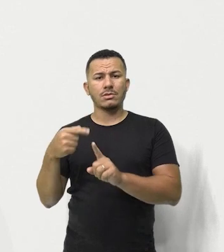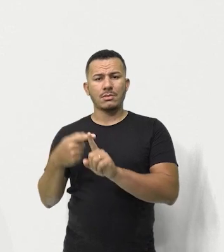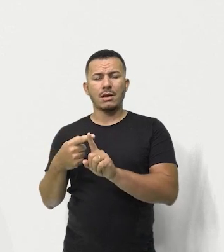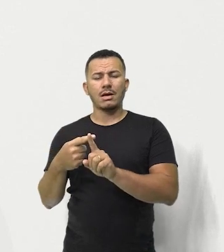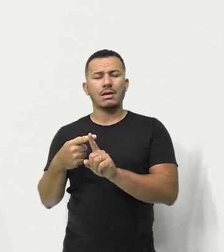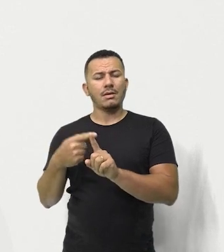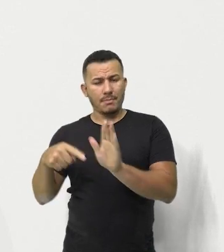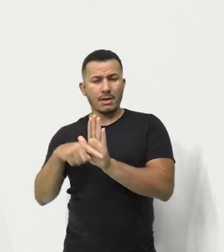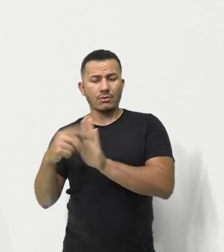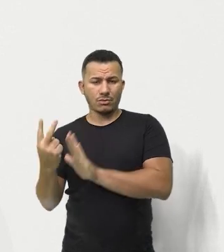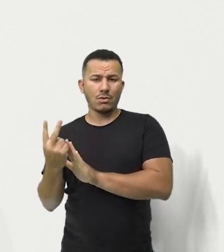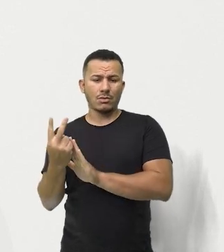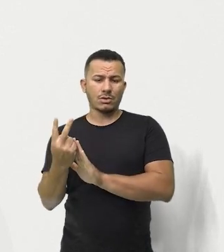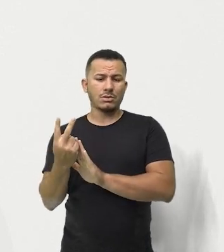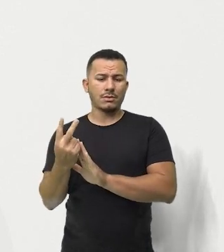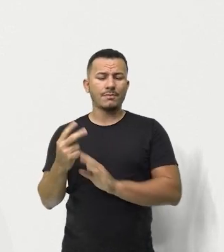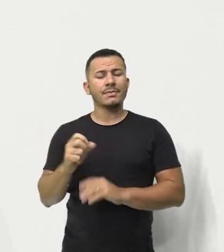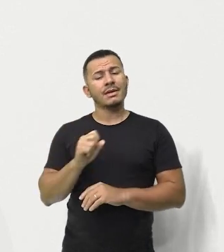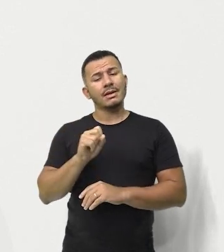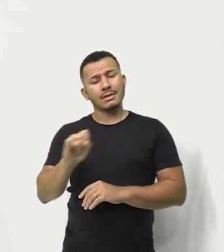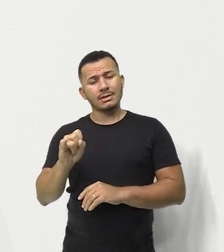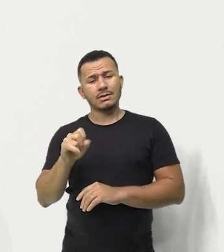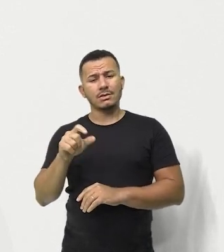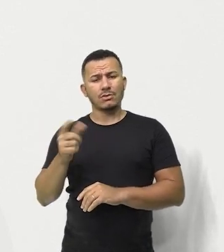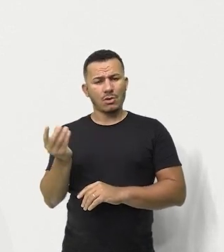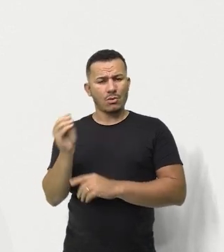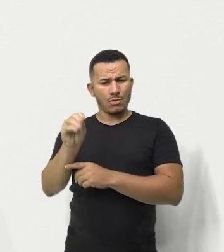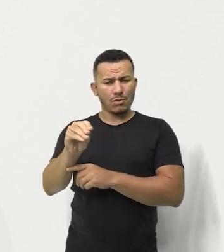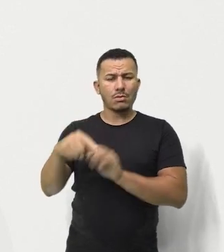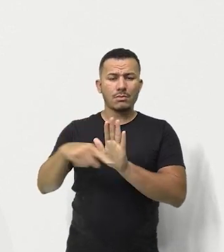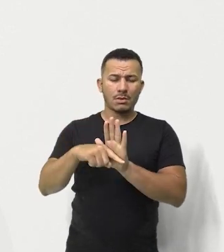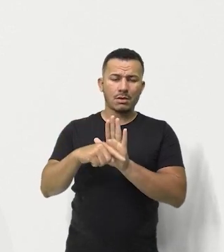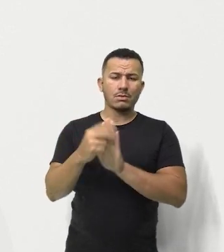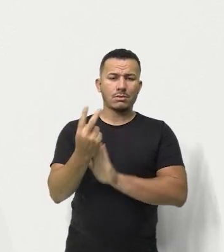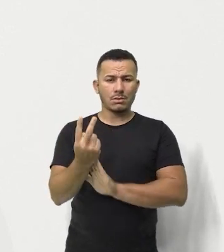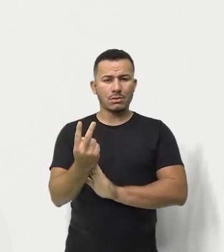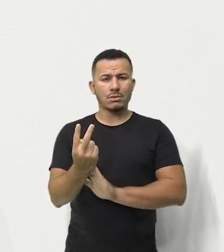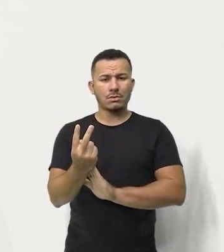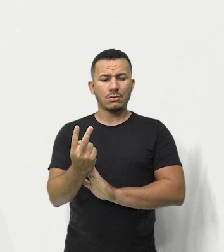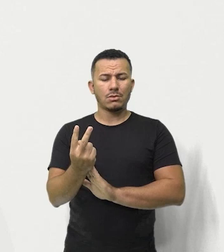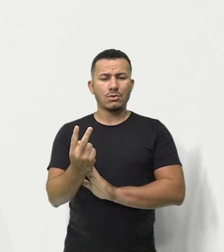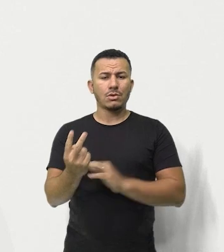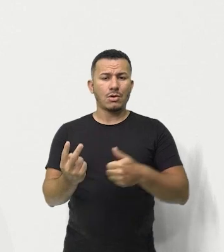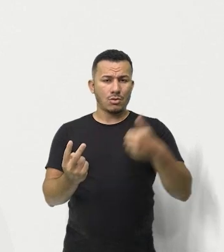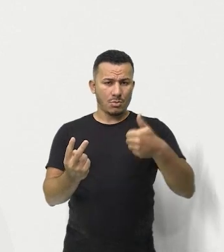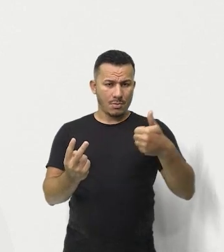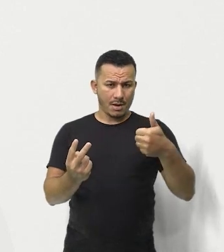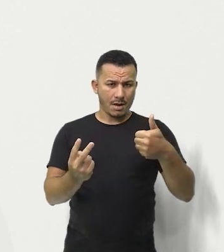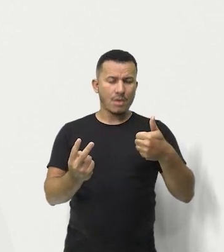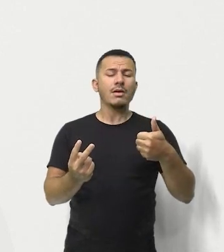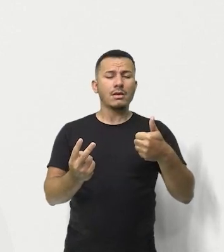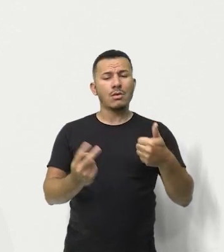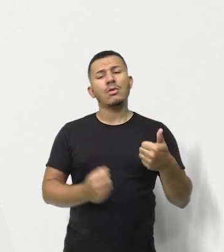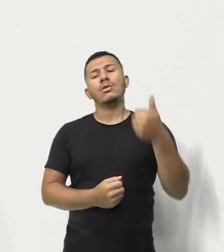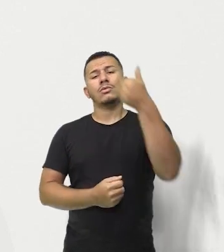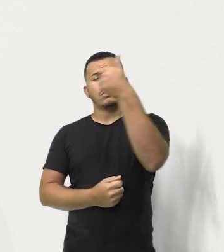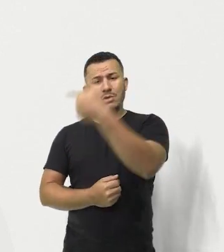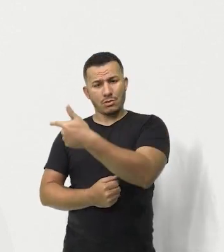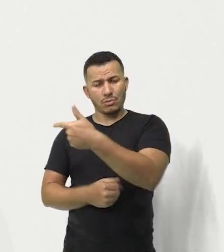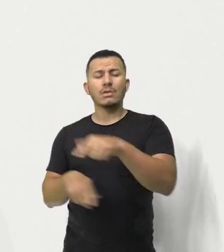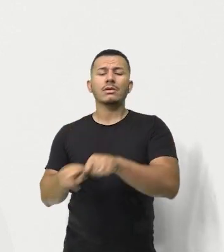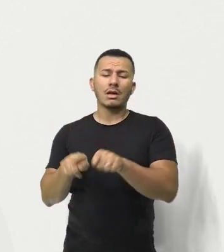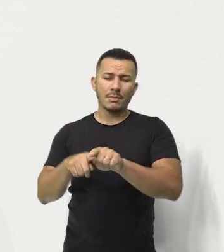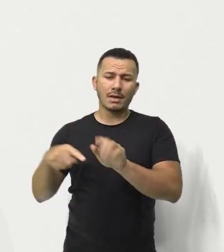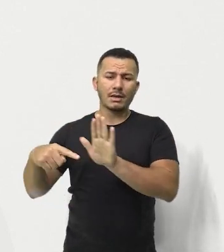sinal contrário. Então, menos 2. Se você colocou menos 2 no primeiro membro, automaticamente